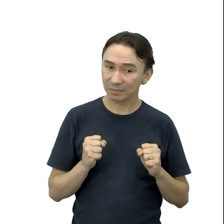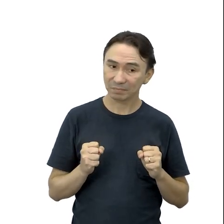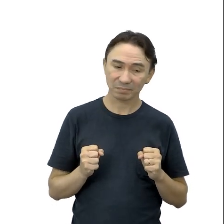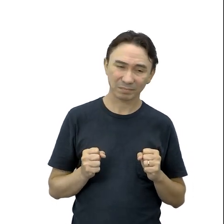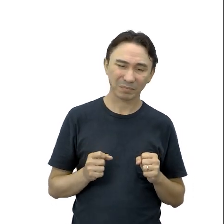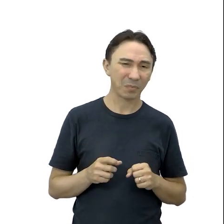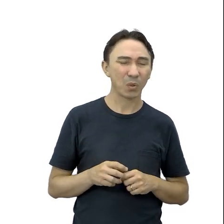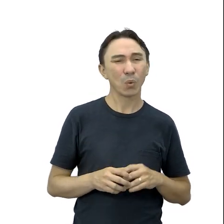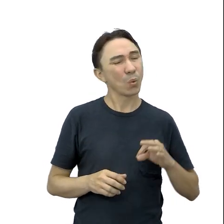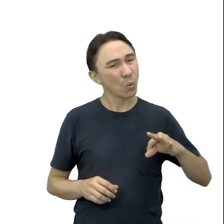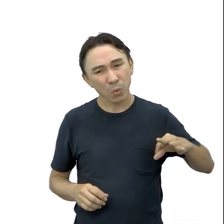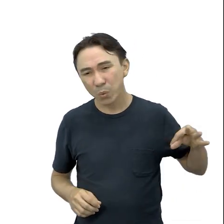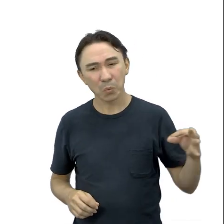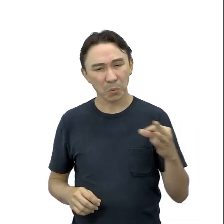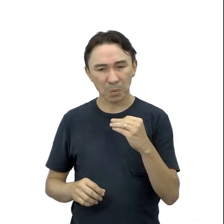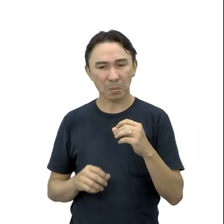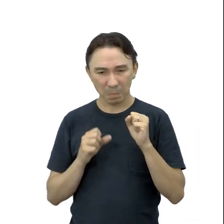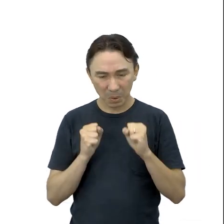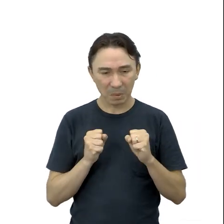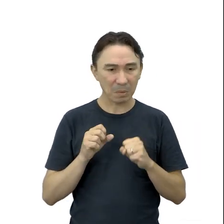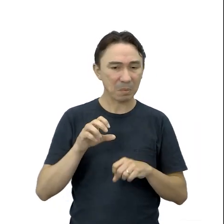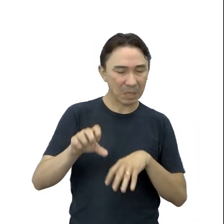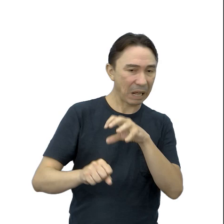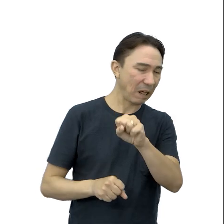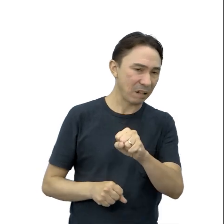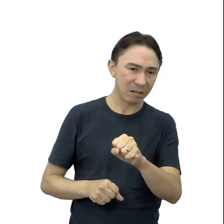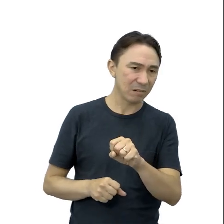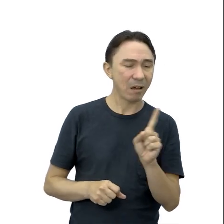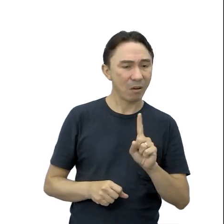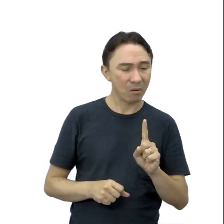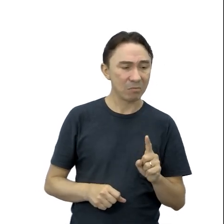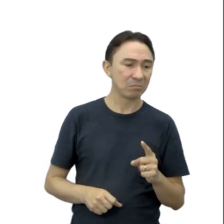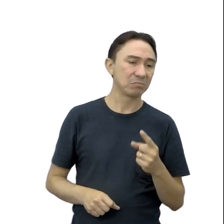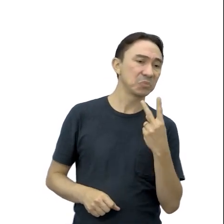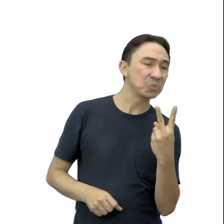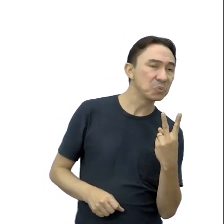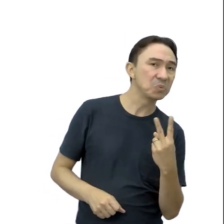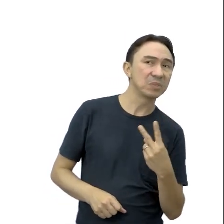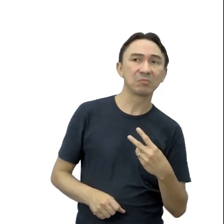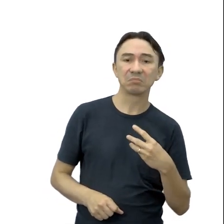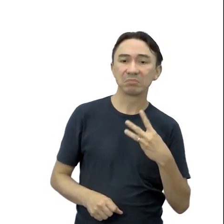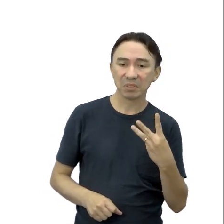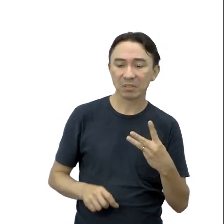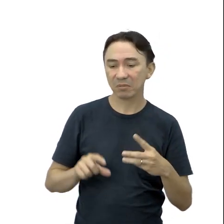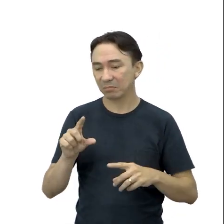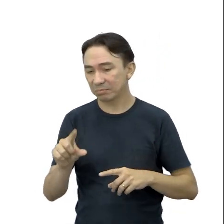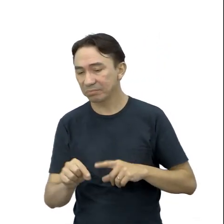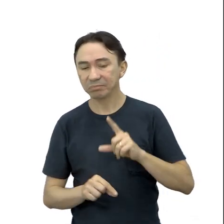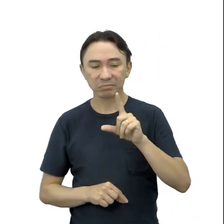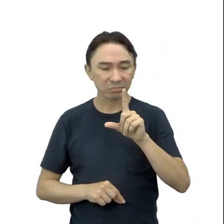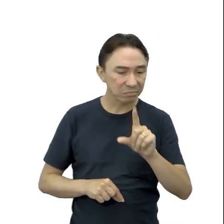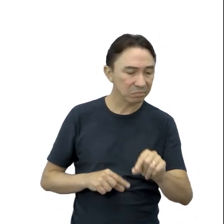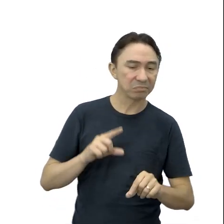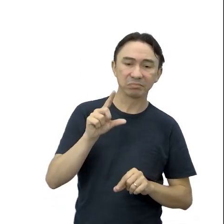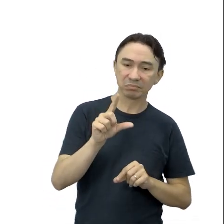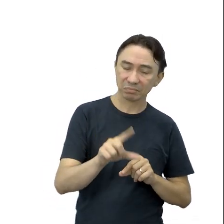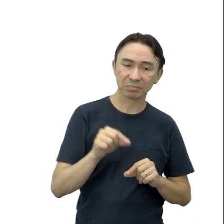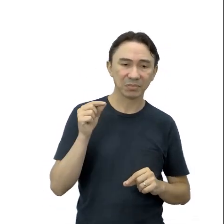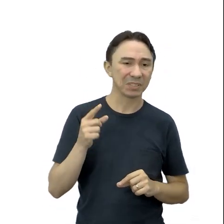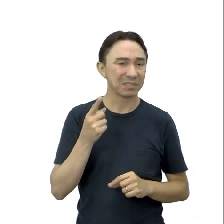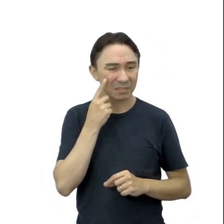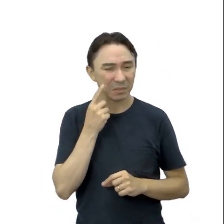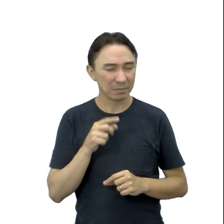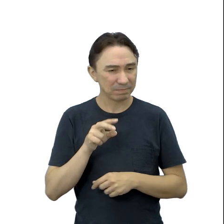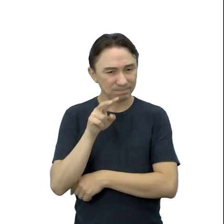preciso pegar todas? Não, eu posso selecionar duas, três, né? Eu faço aí eu olho para essa defasagem,